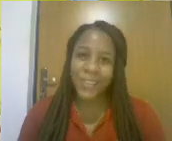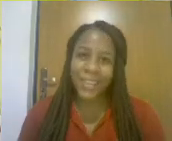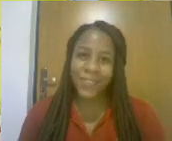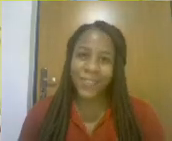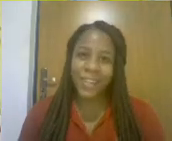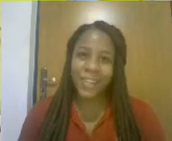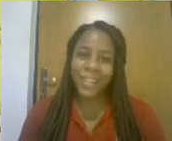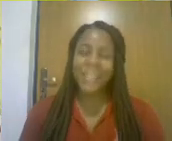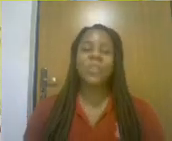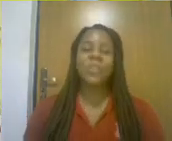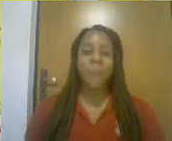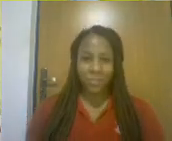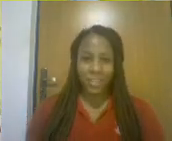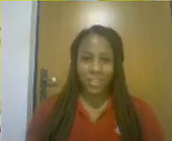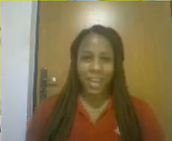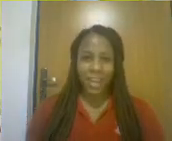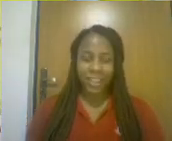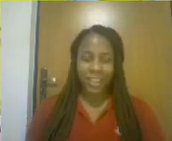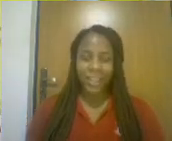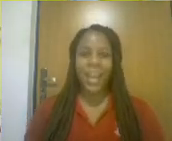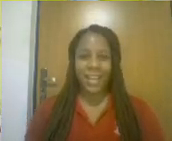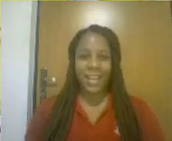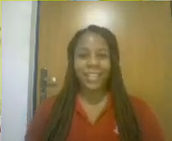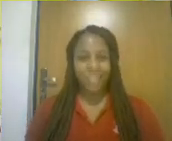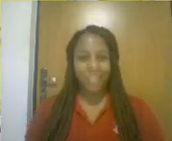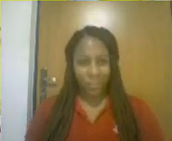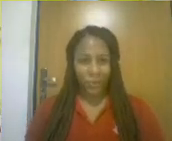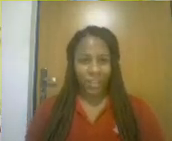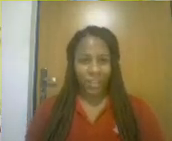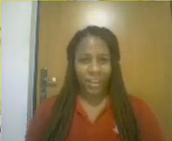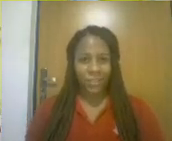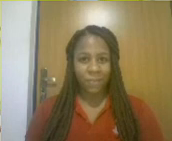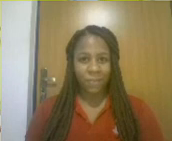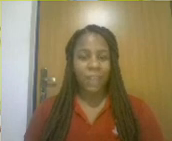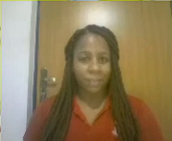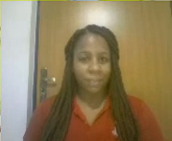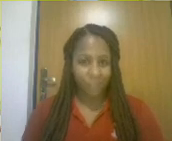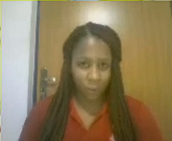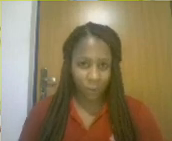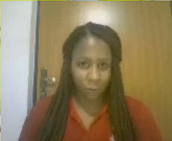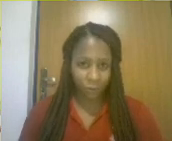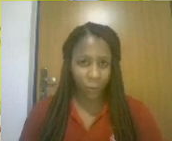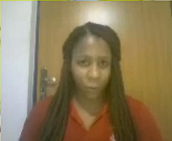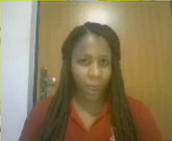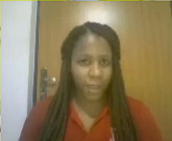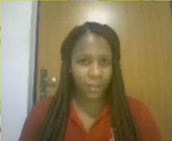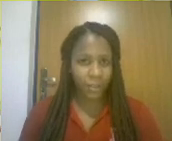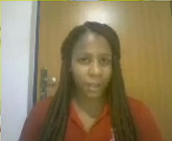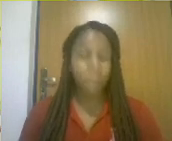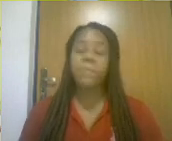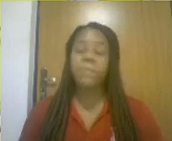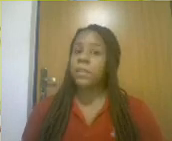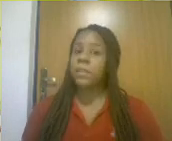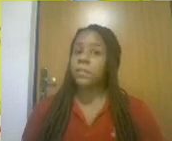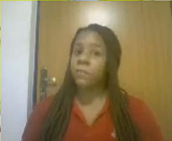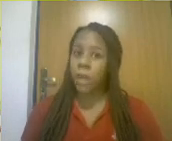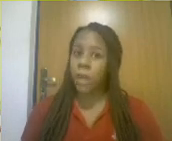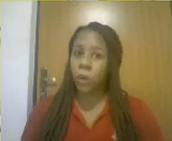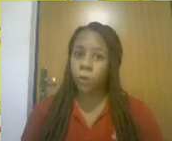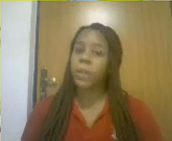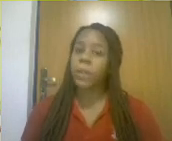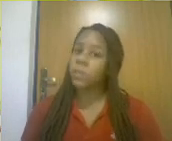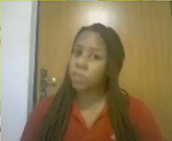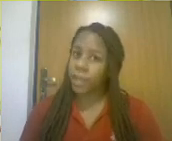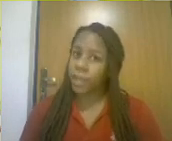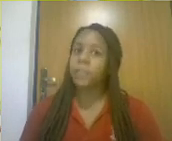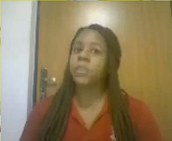Olá, meus amores, tudo bem com vocês? E aí, estão se cuidando? Lavando as mãos com frequência? Se for na